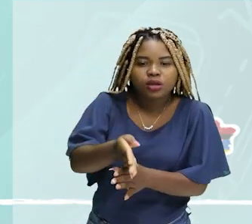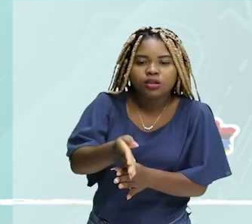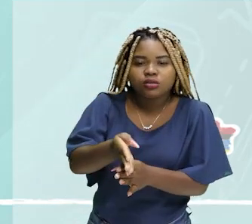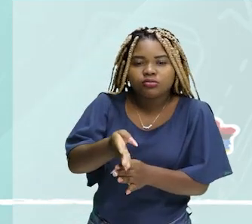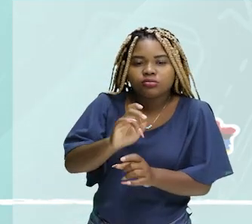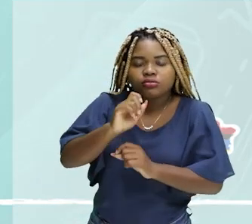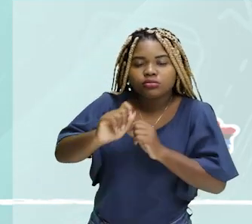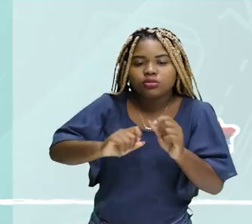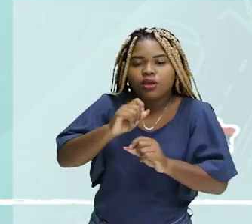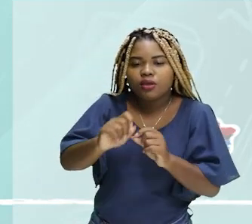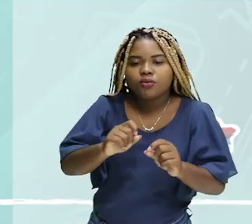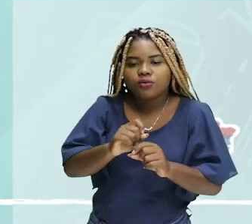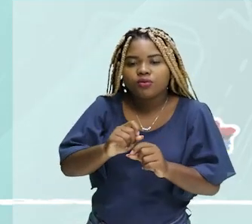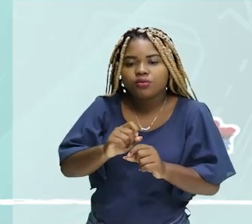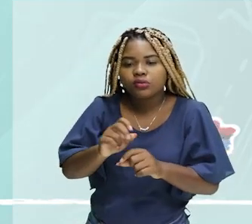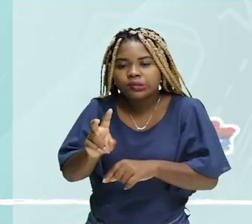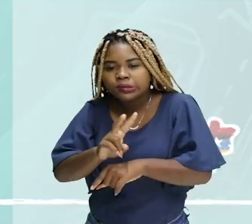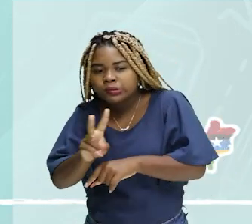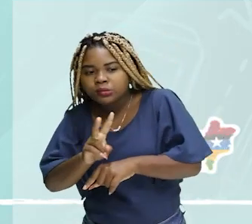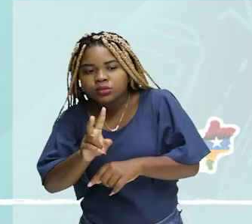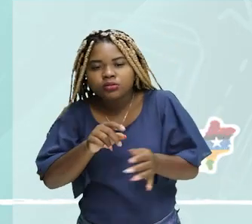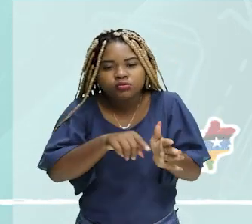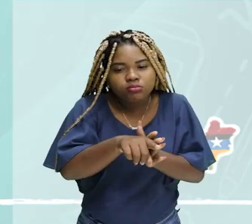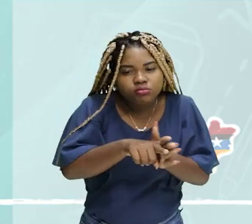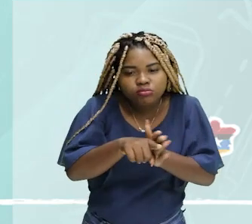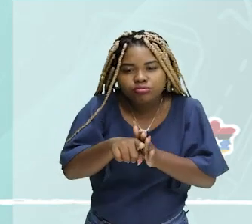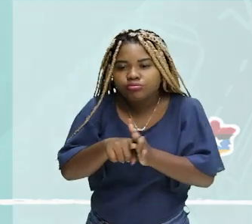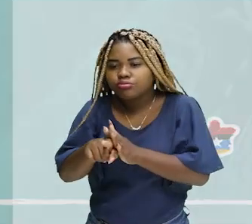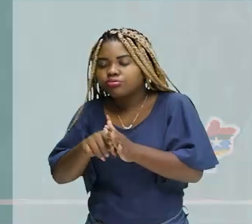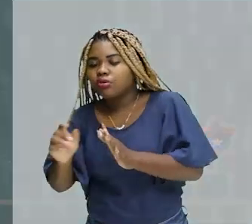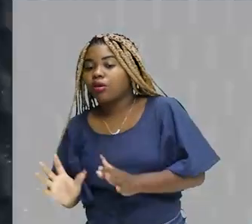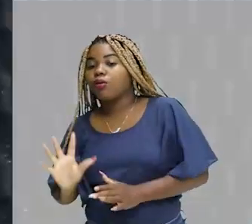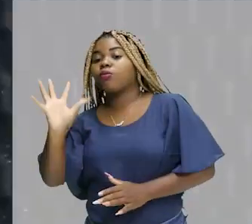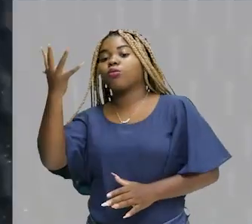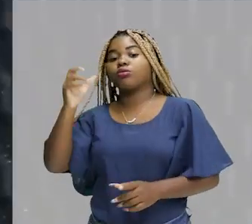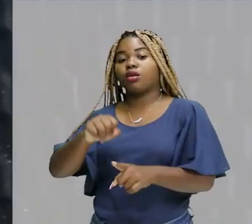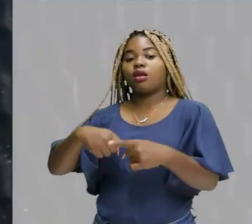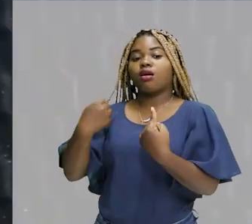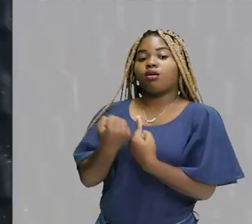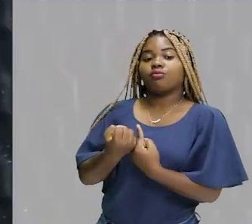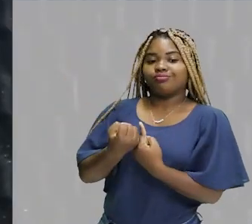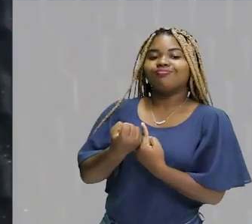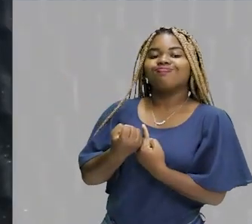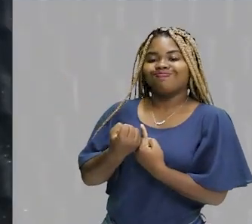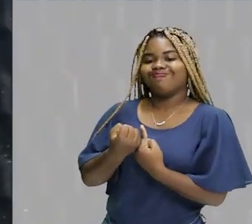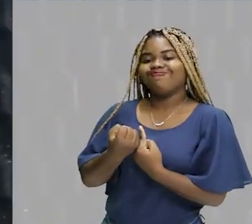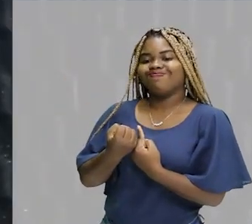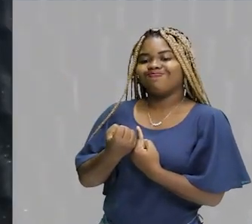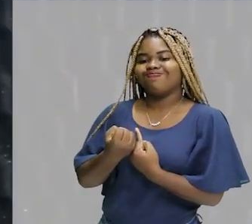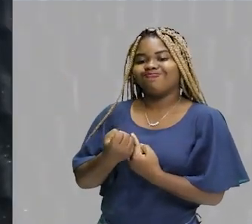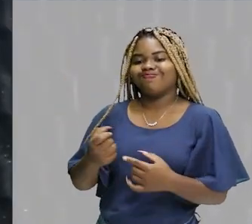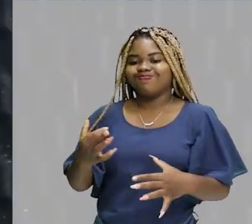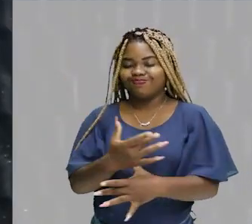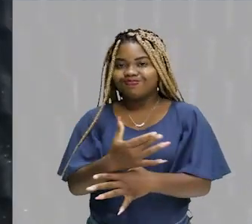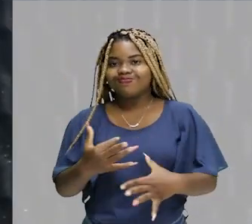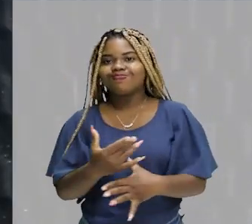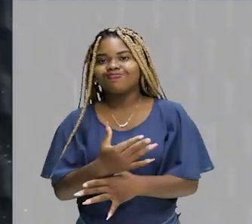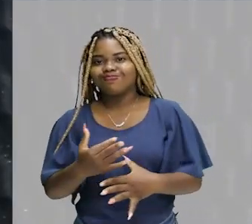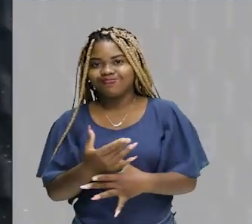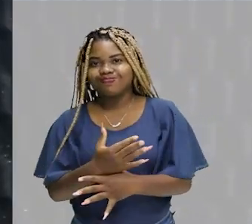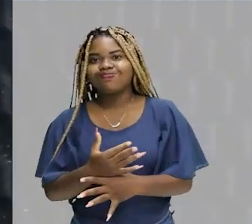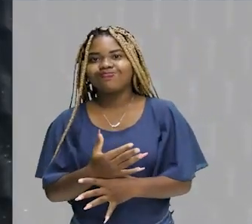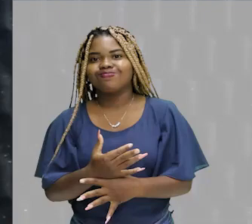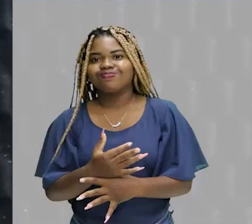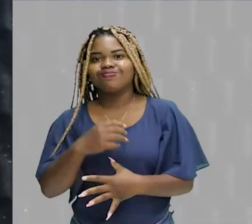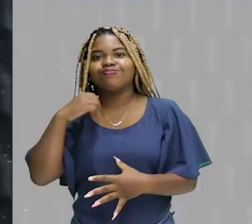A investigação dos fenômenos sociais que ocorriam no meio urbano. Tá vendo por